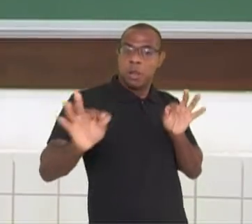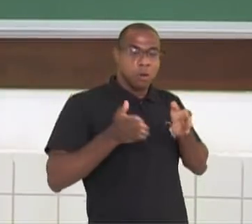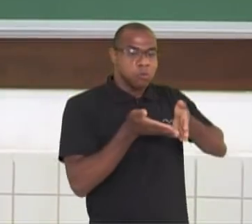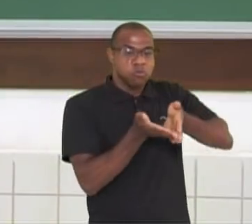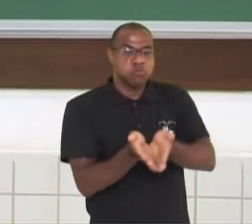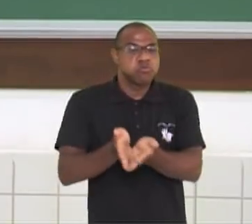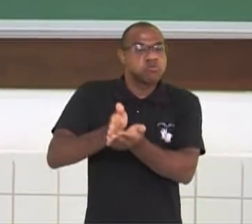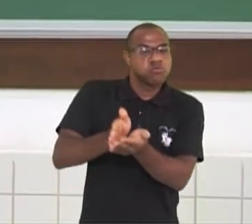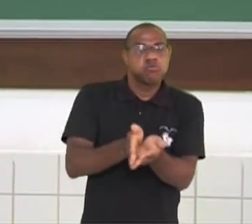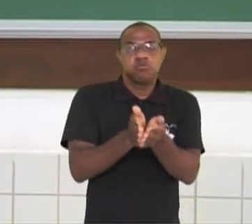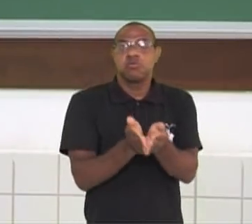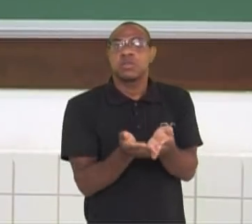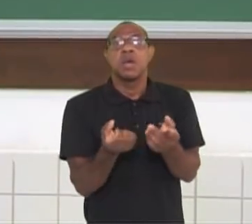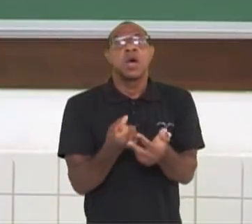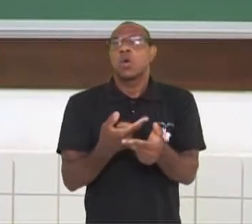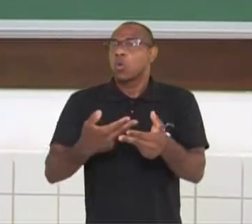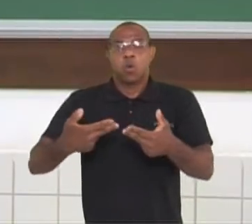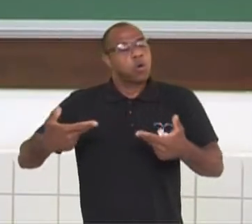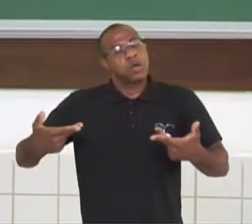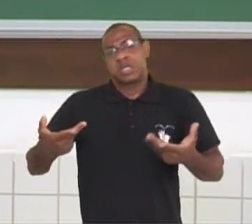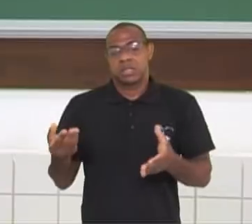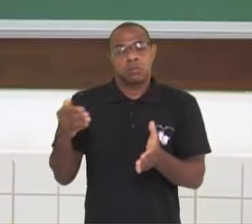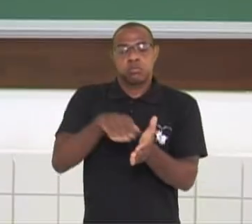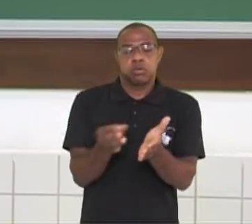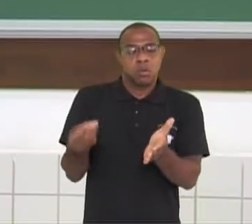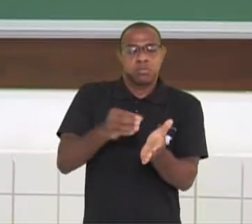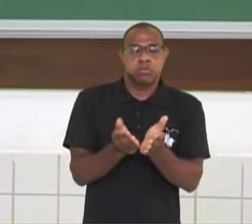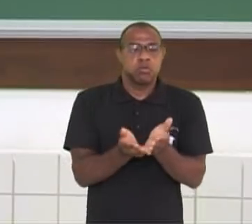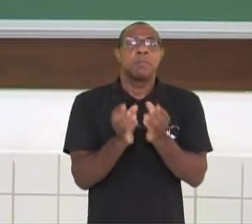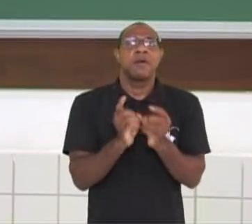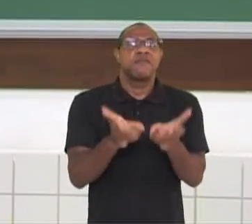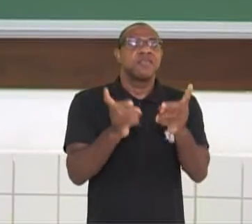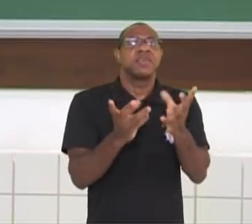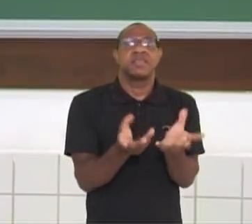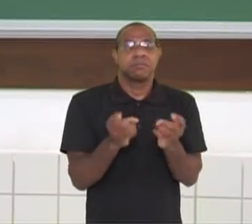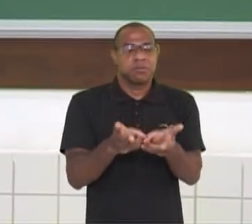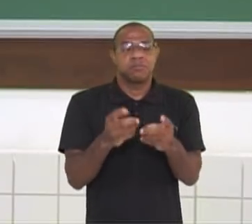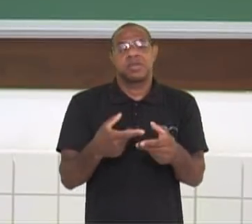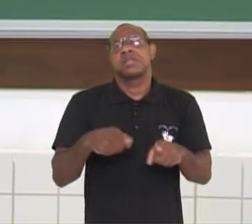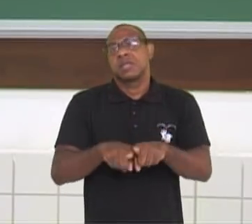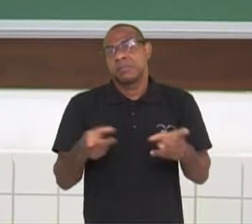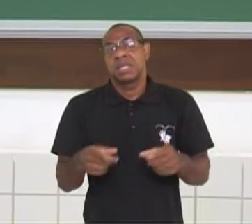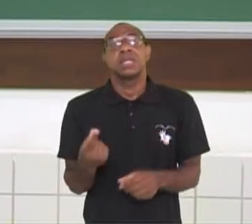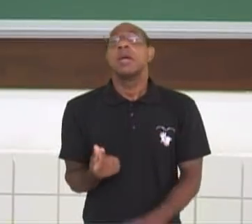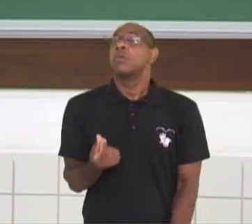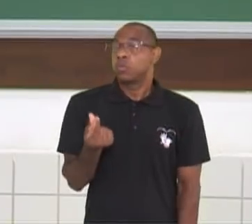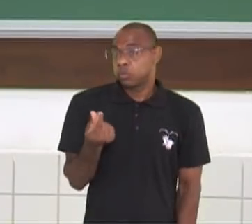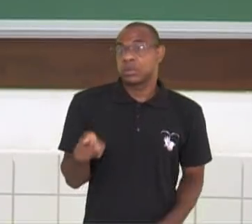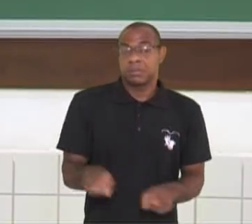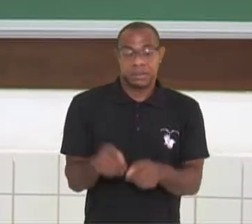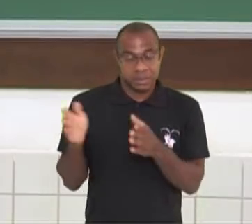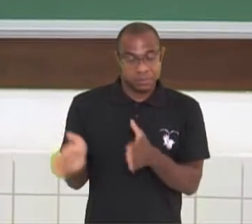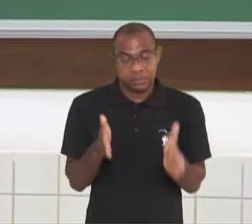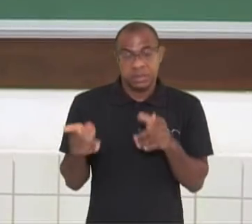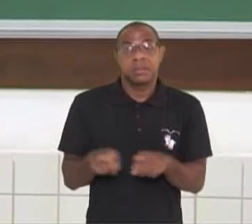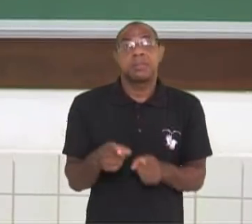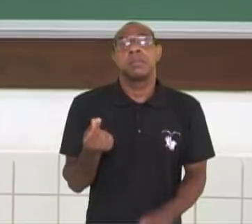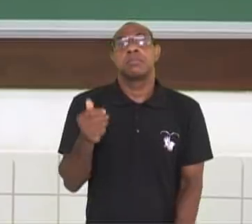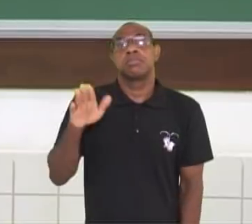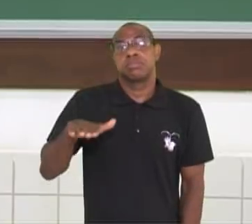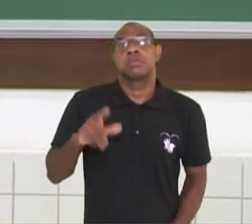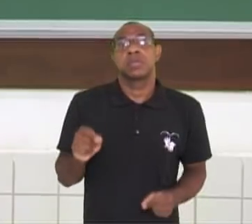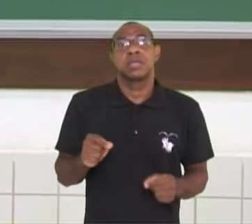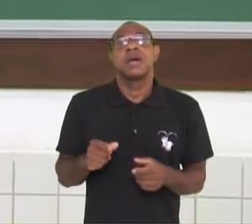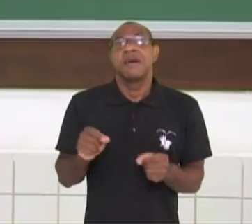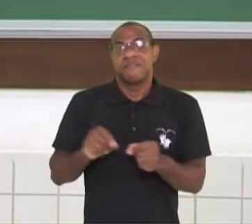maiores quantidades, otimizando tempo, distância, custo da produção, tornando mais barato fabricar